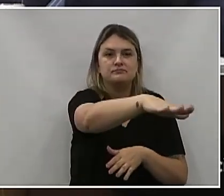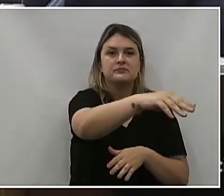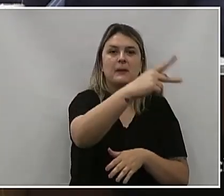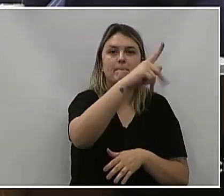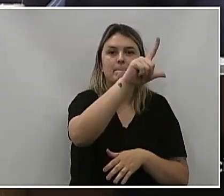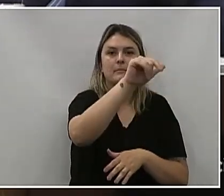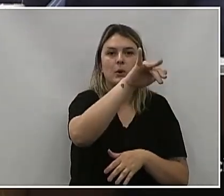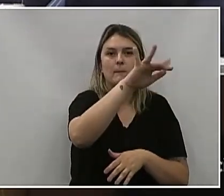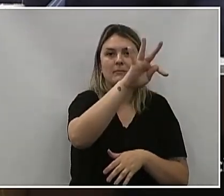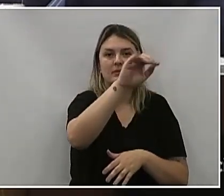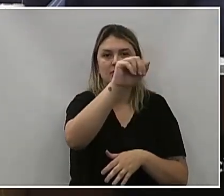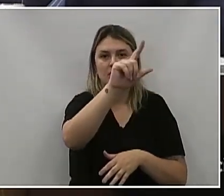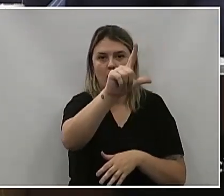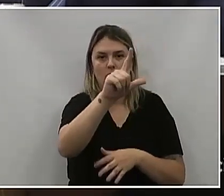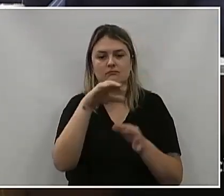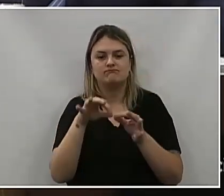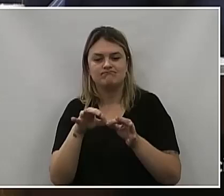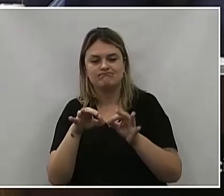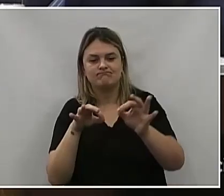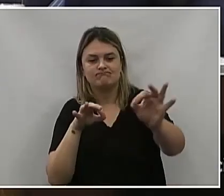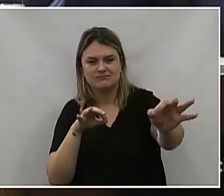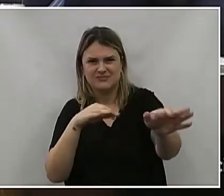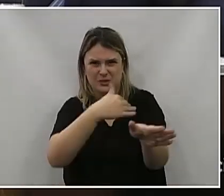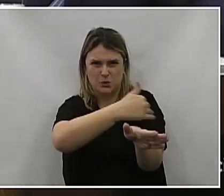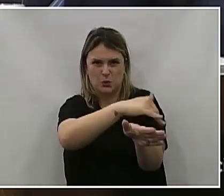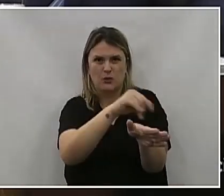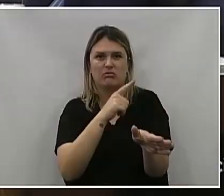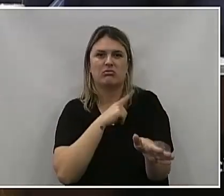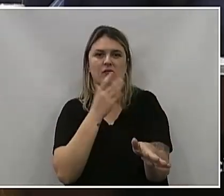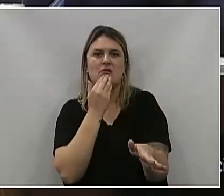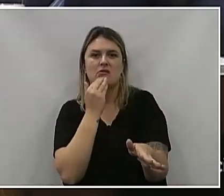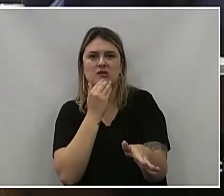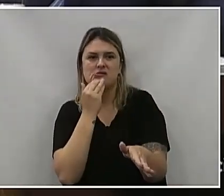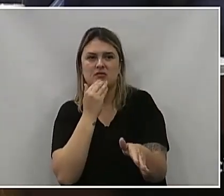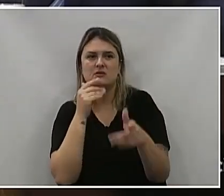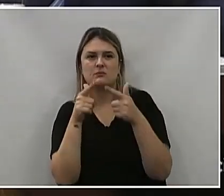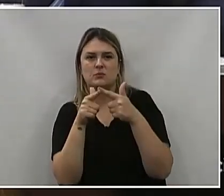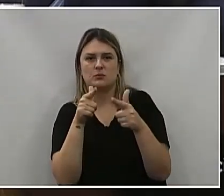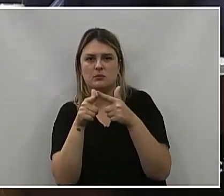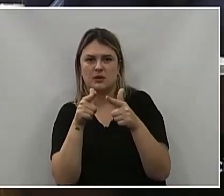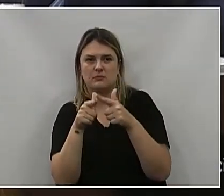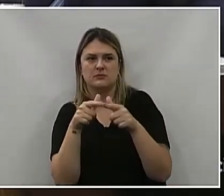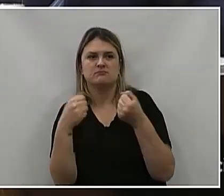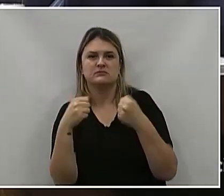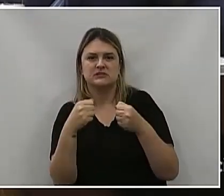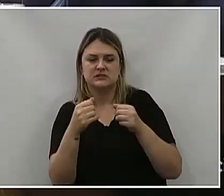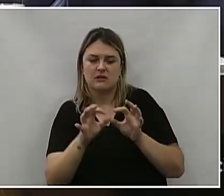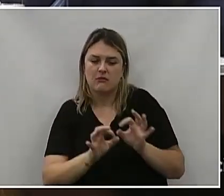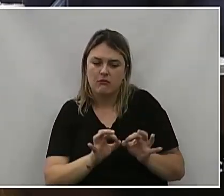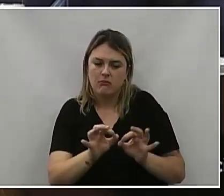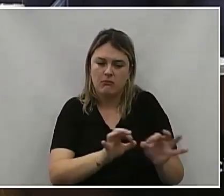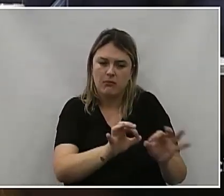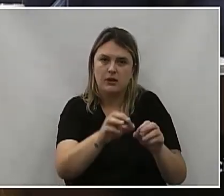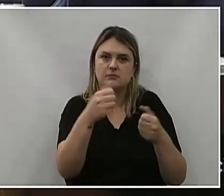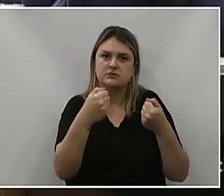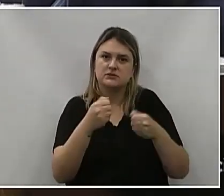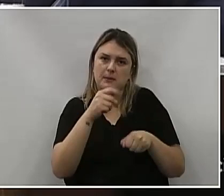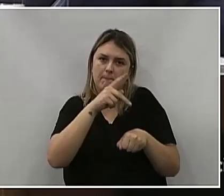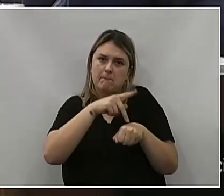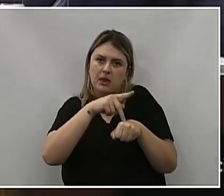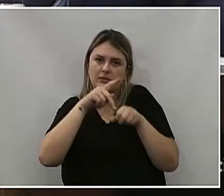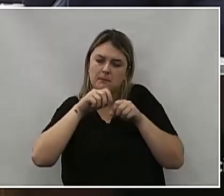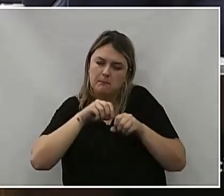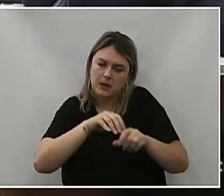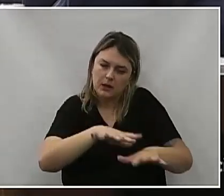faz necessário a manutenção desta estrada, pois ela encontra-se em situação precária. Se faz necessário patrulhamento e colocação de pedra.